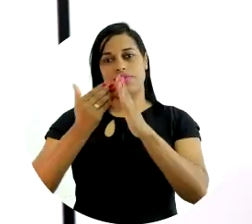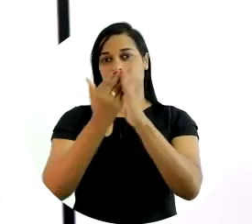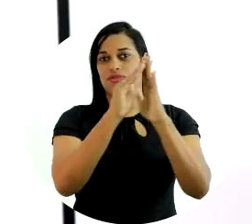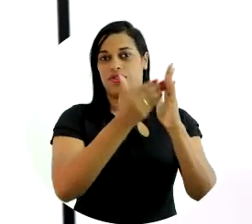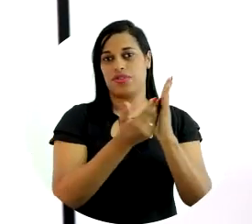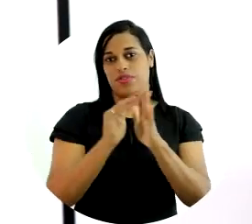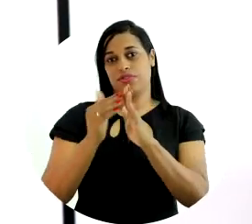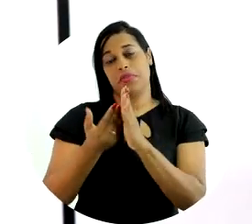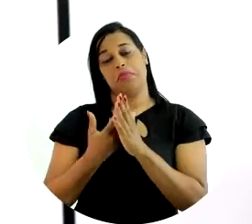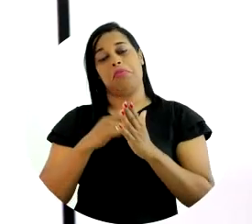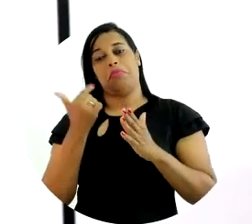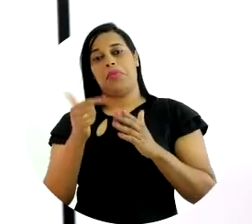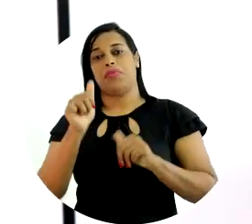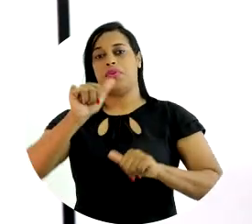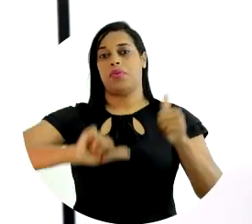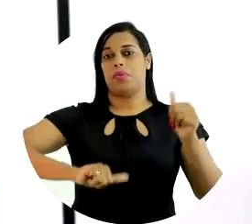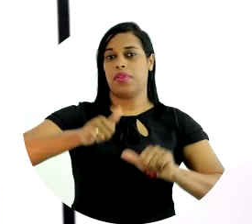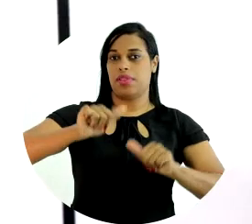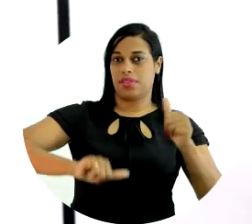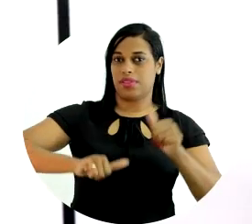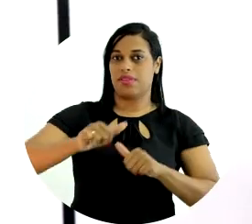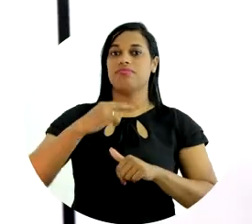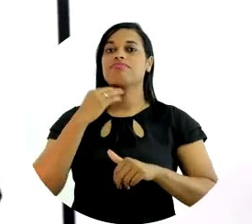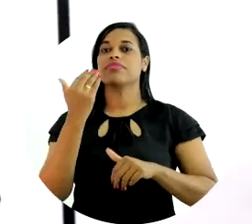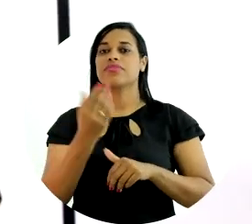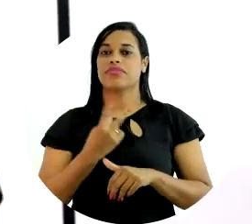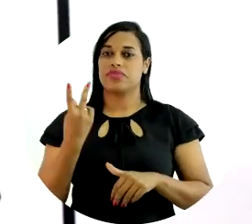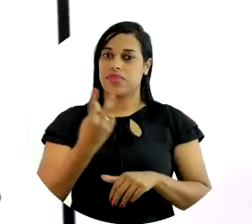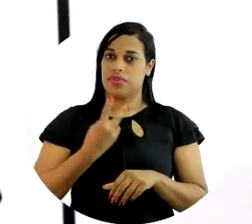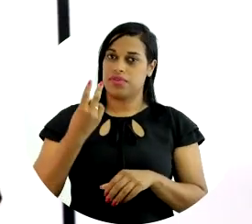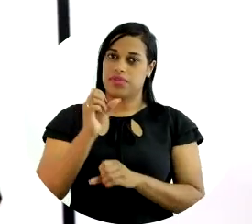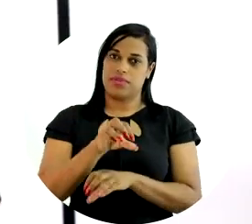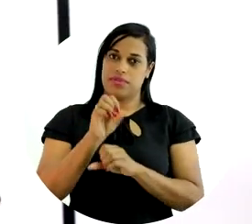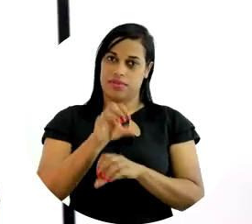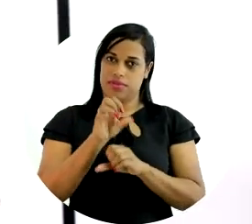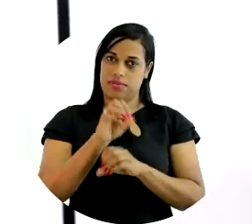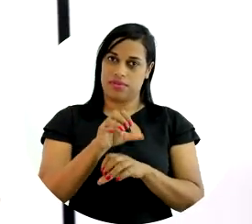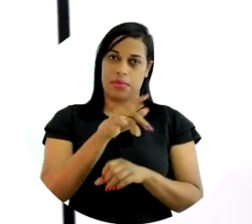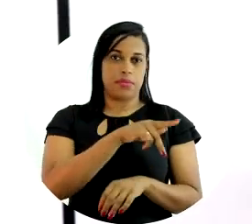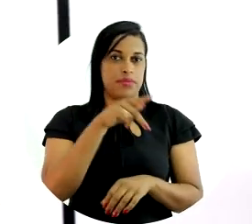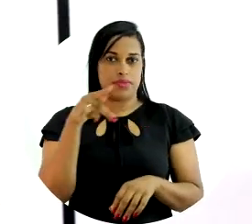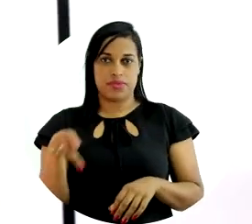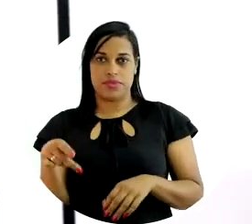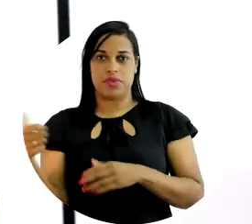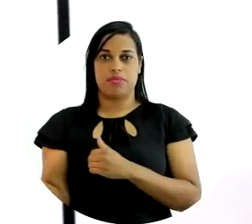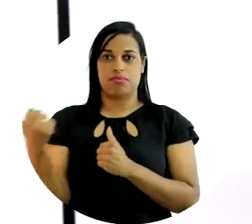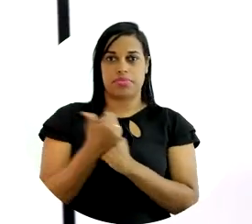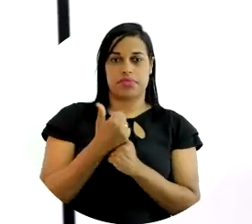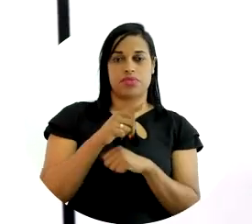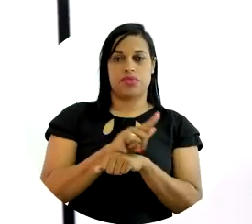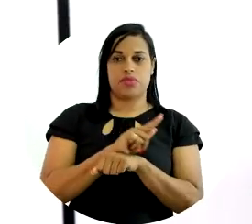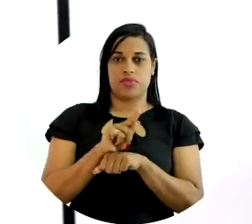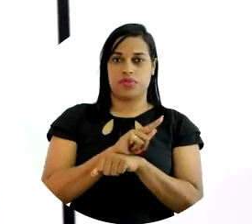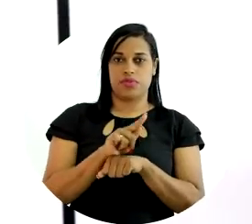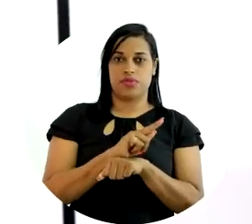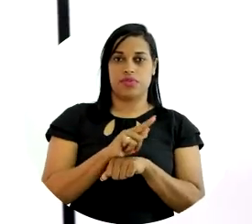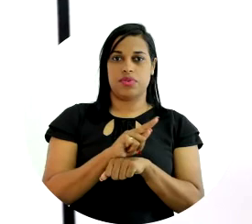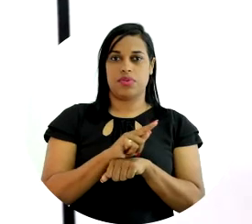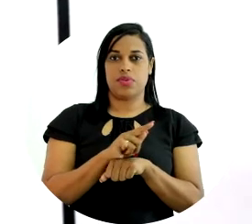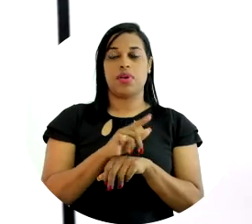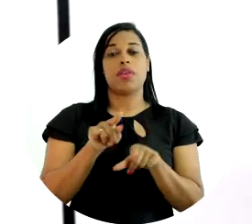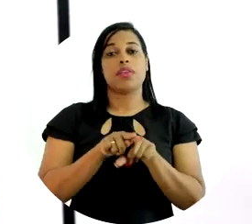mas elas gostam menos qualidade dos jogos com trabalho do capitão tanto do corpo incluindo um importante